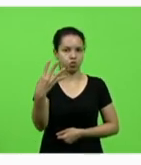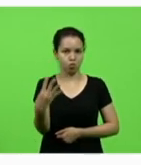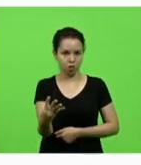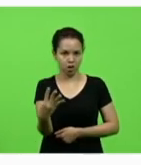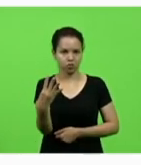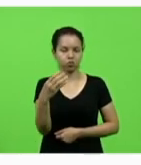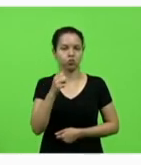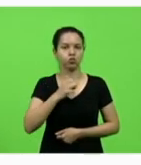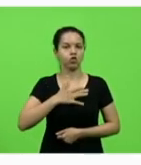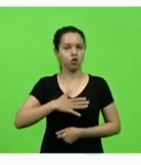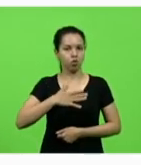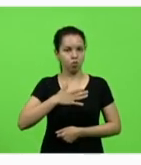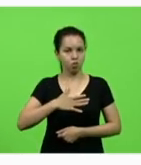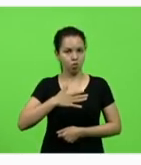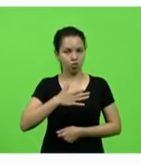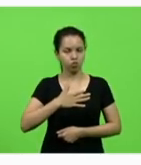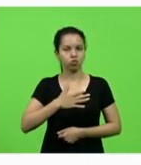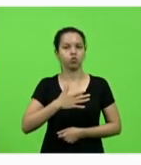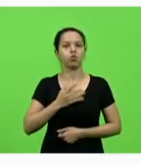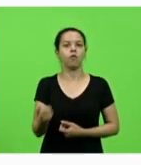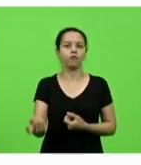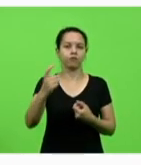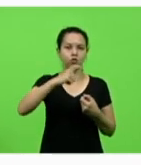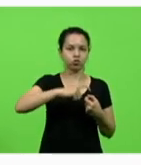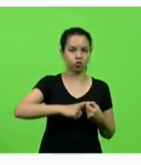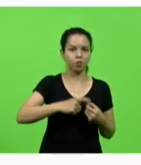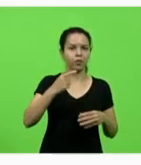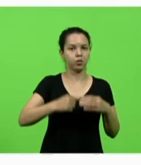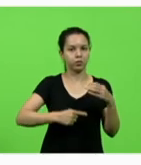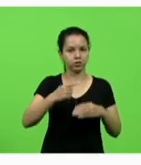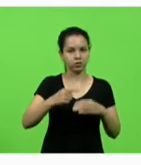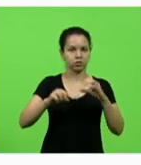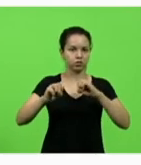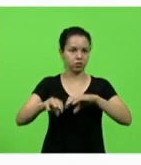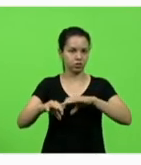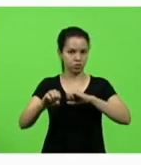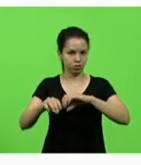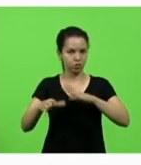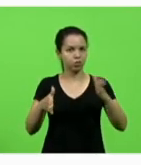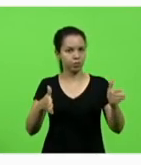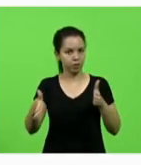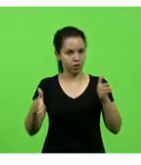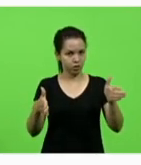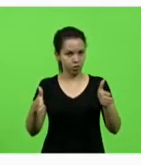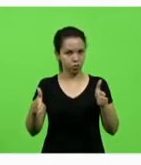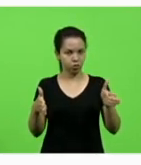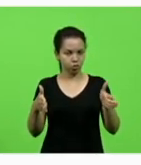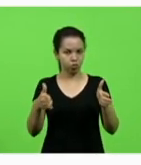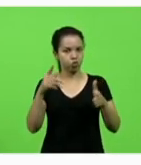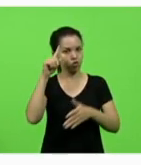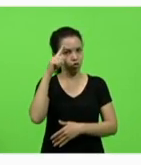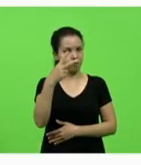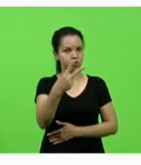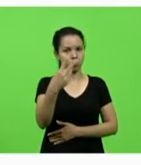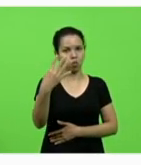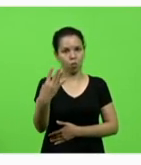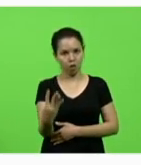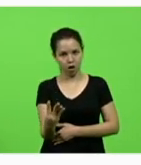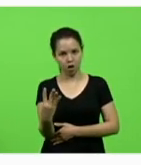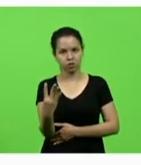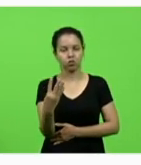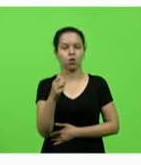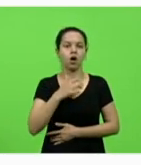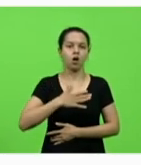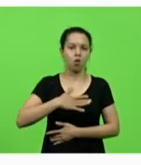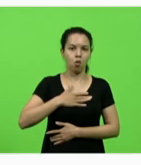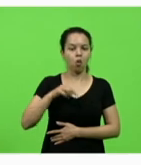agosto, ele veio para a Comissão de Educação, nesse período anterior, e no dia 24 de agosto, nós